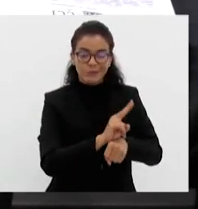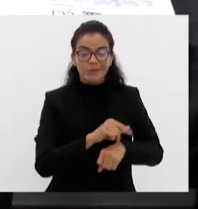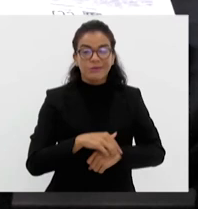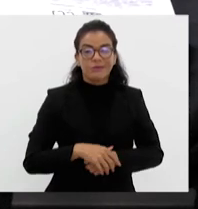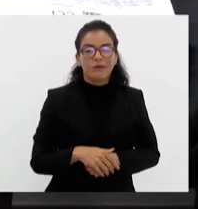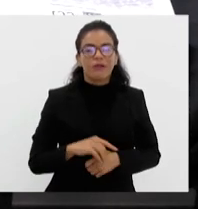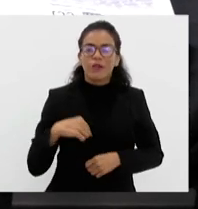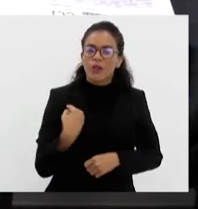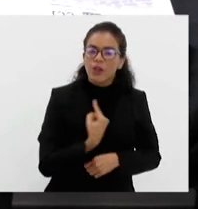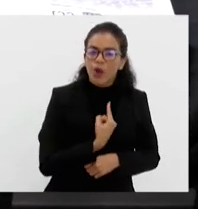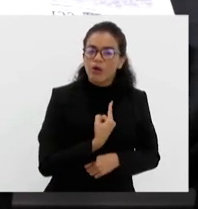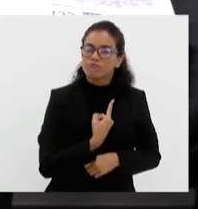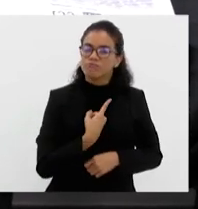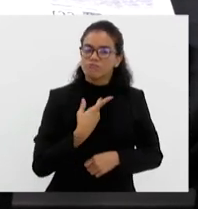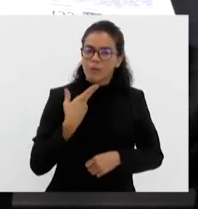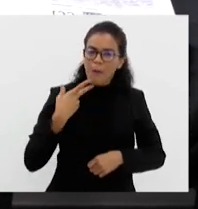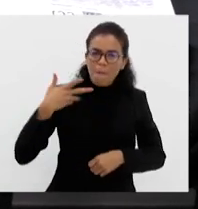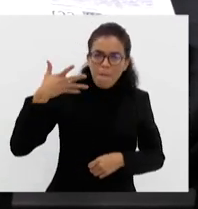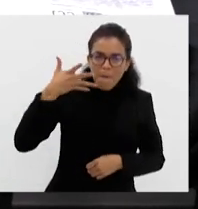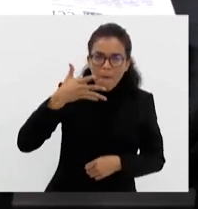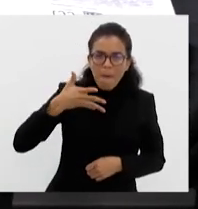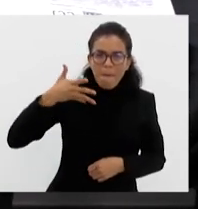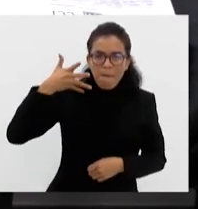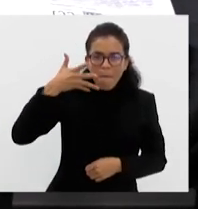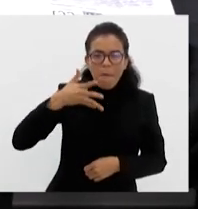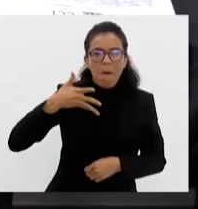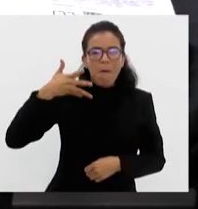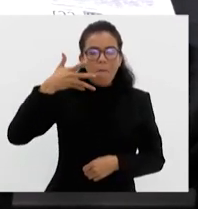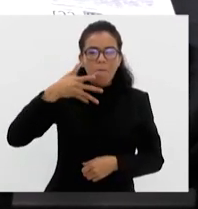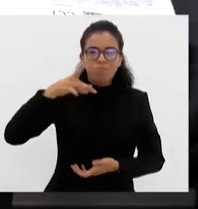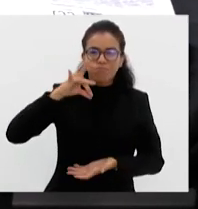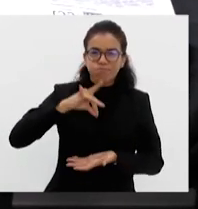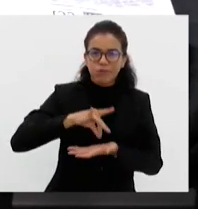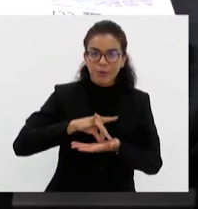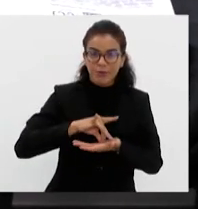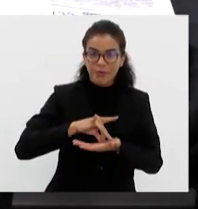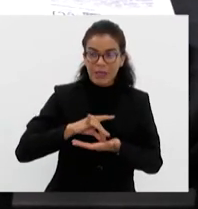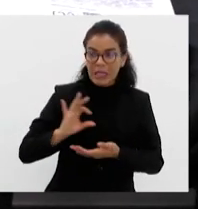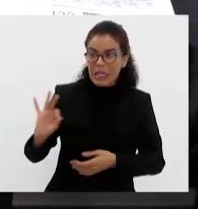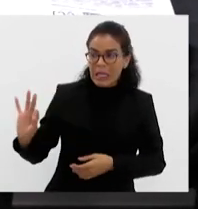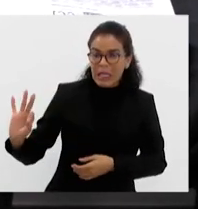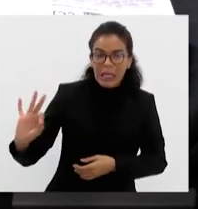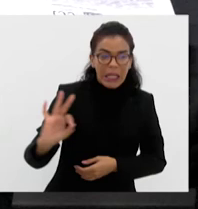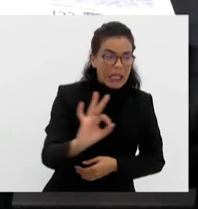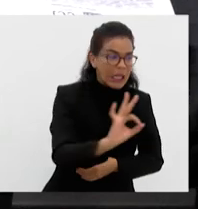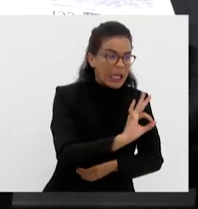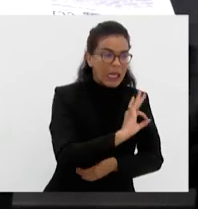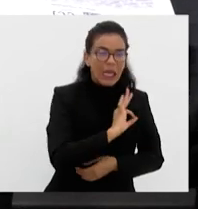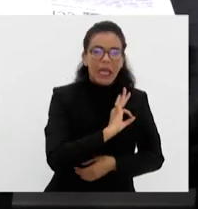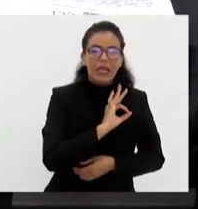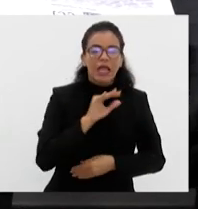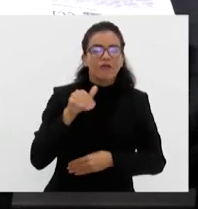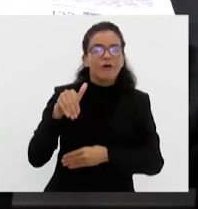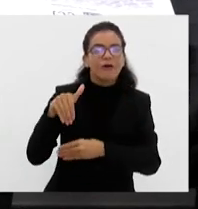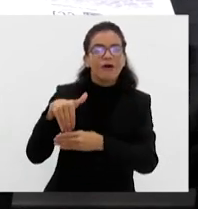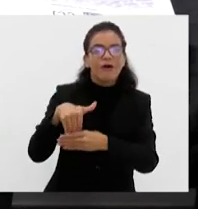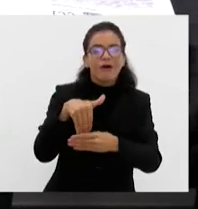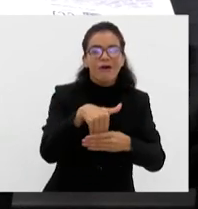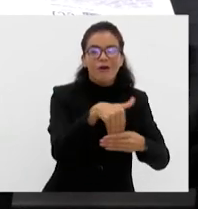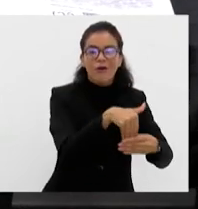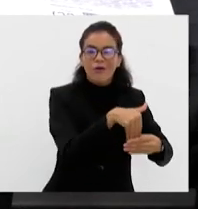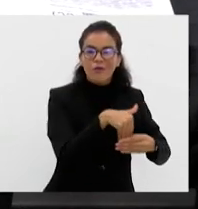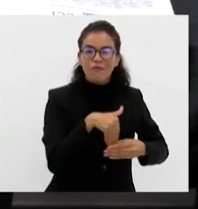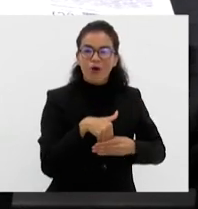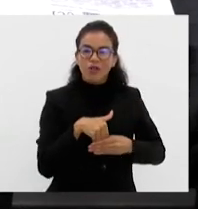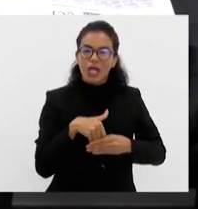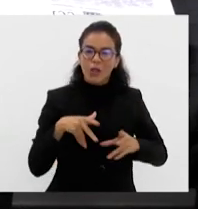fez-se questão de afirmar que ninguém aqui estava votando mérito. Perfeito. Estava se